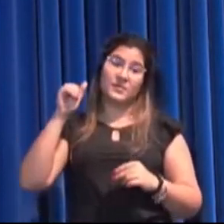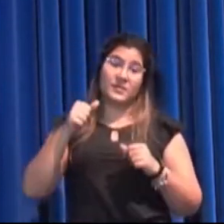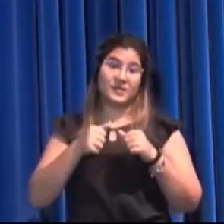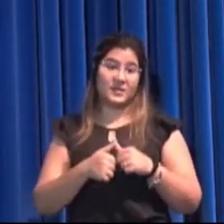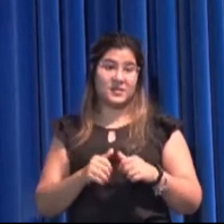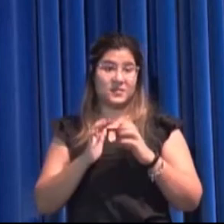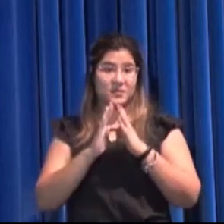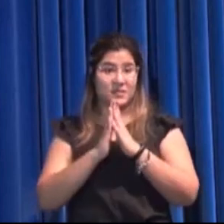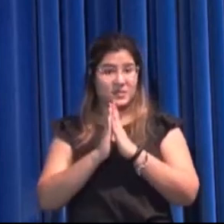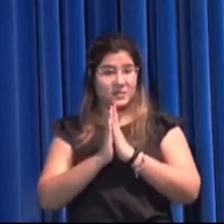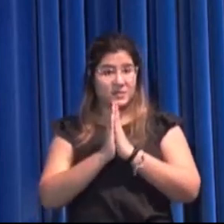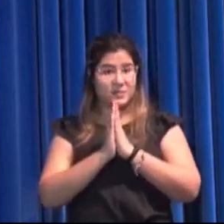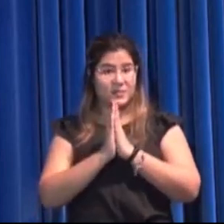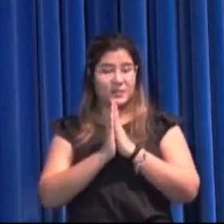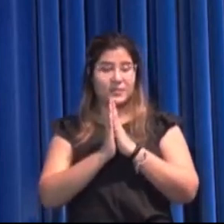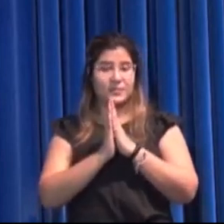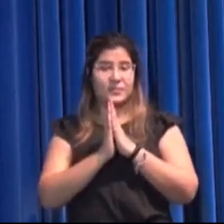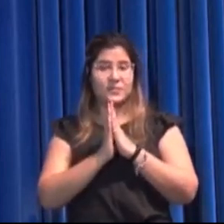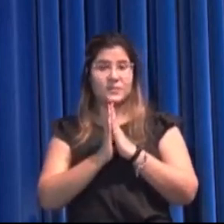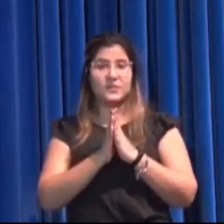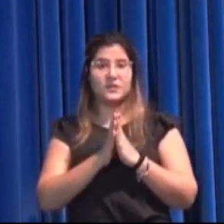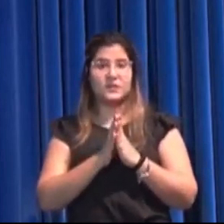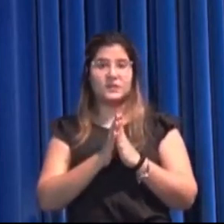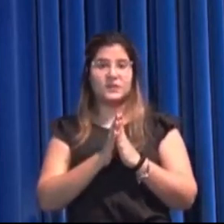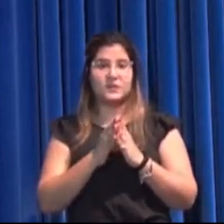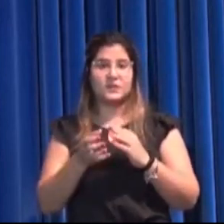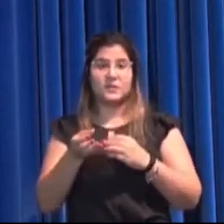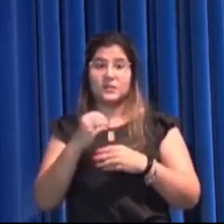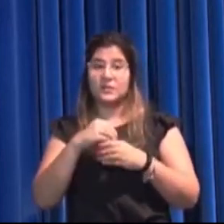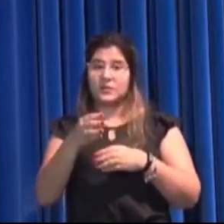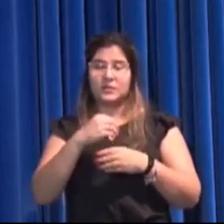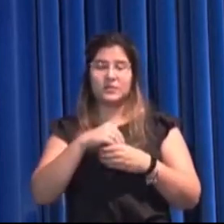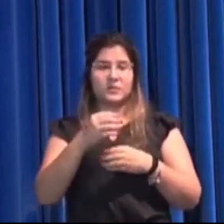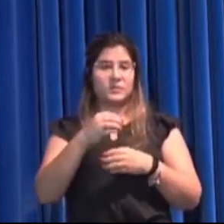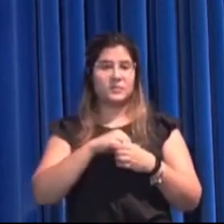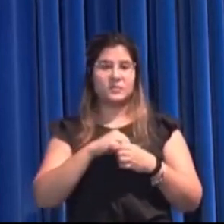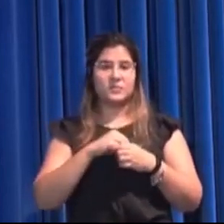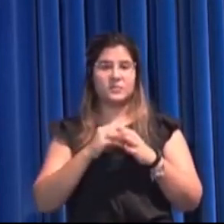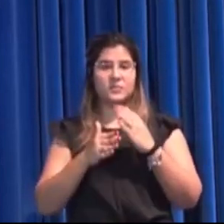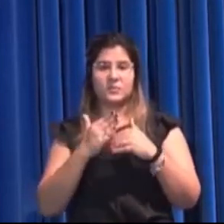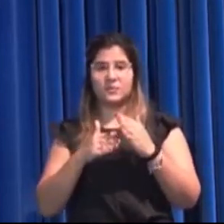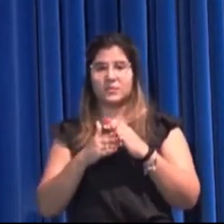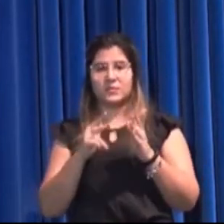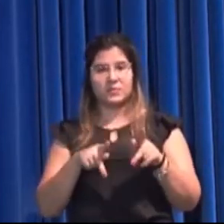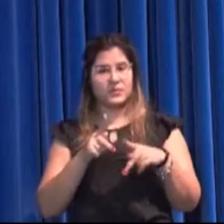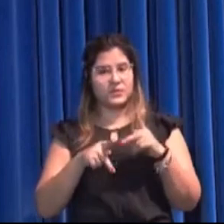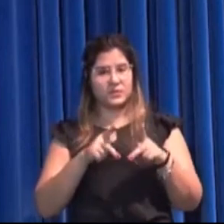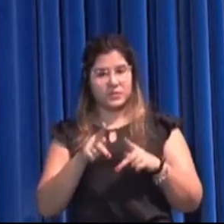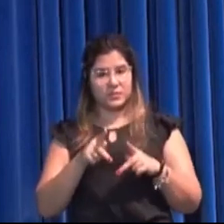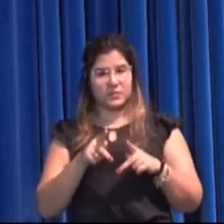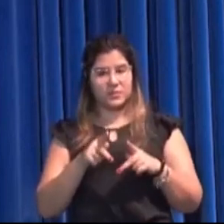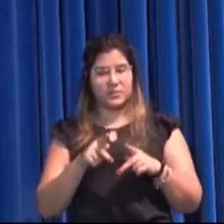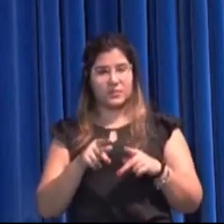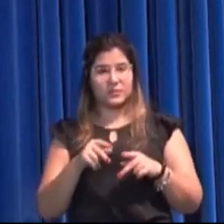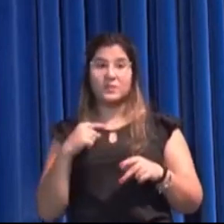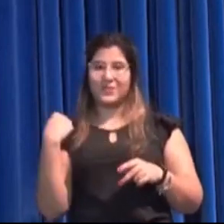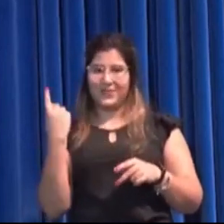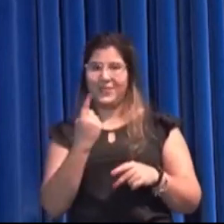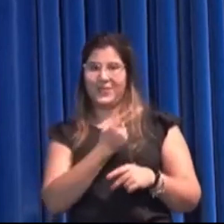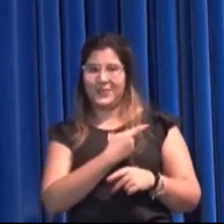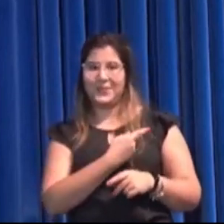uma oração que abrange todas as pessoas, inclusive a todos